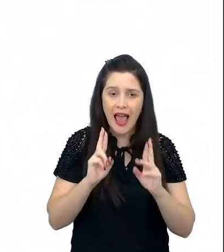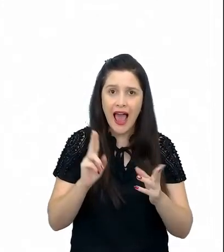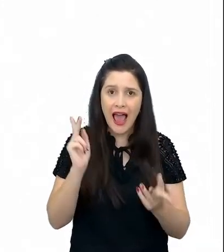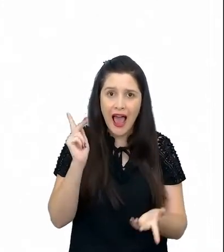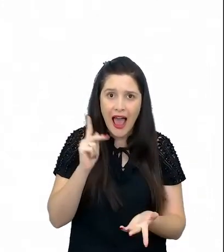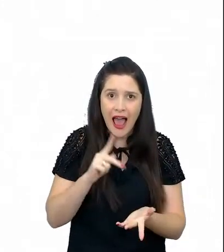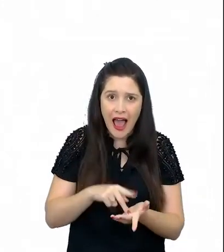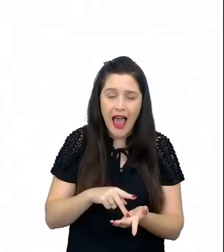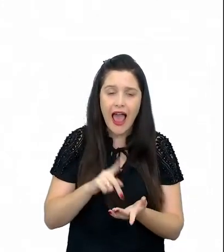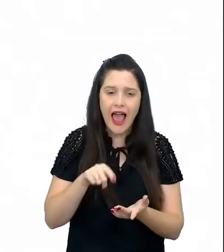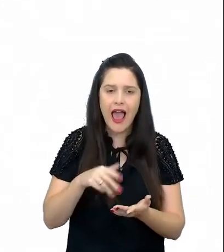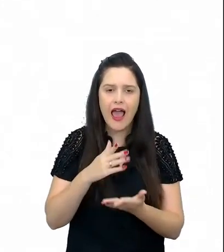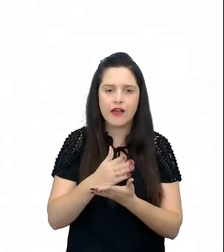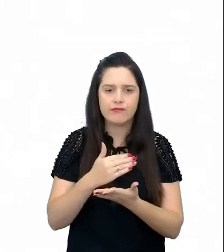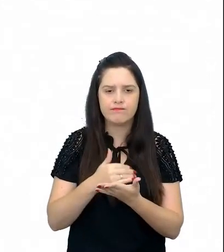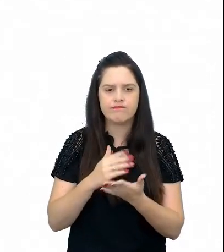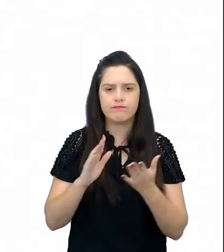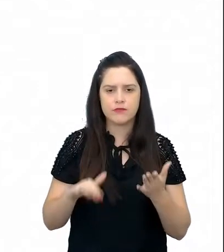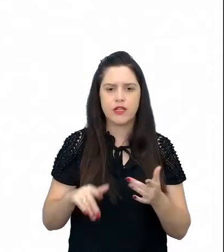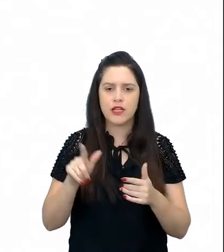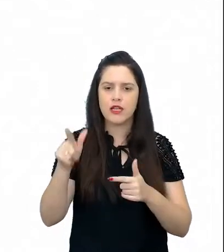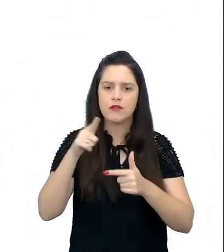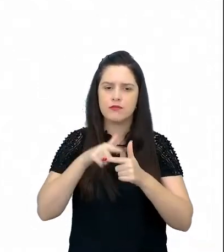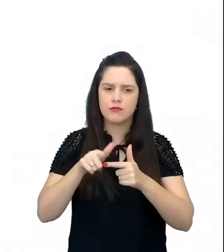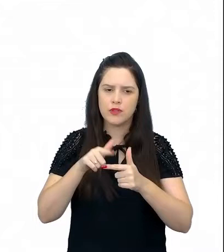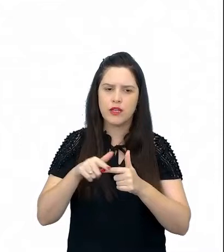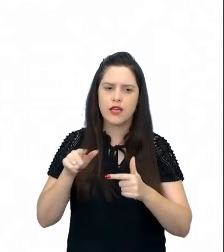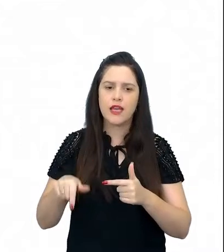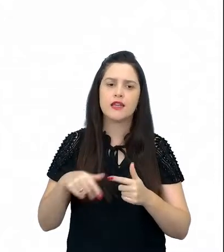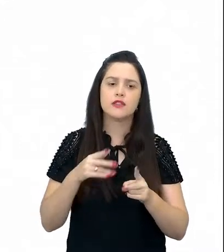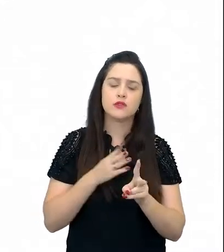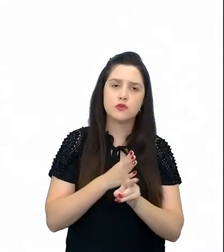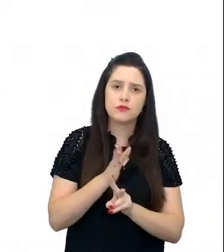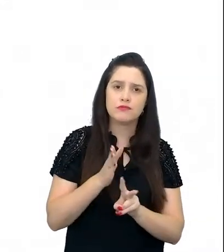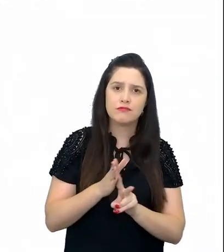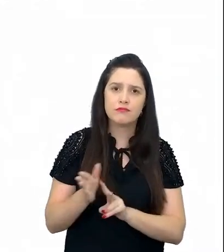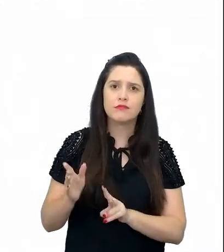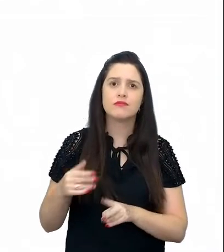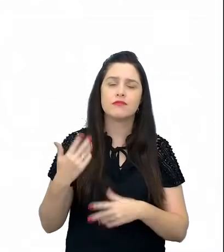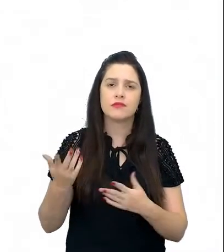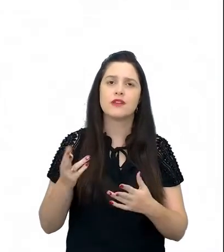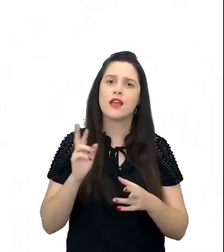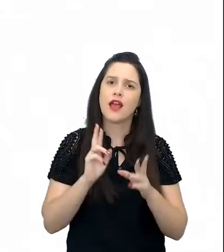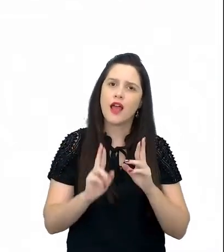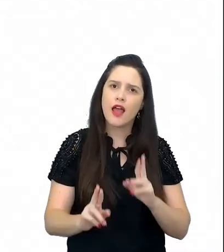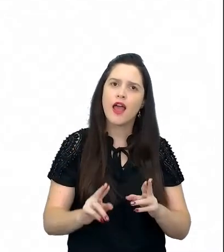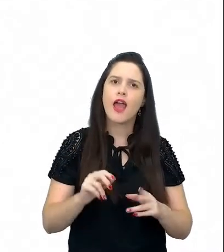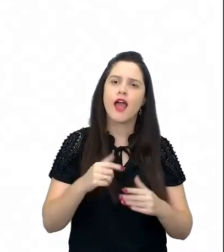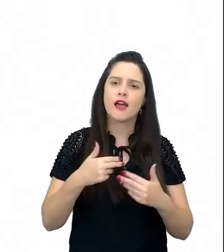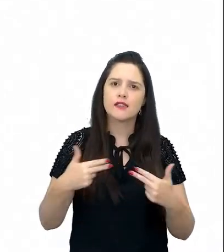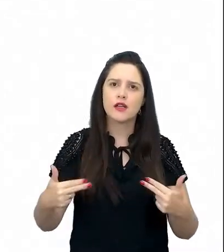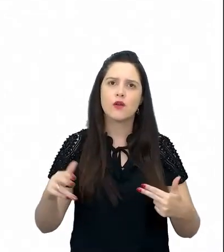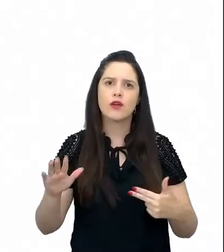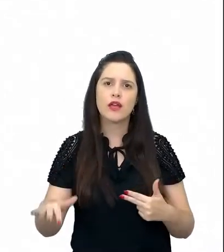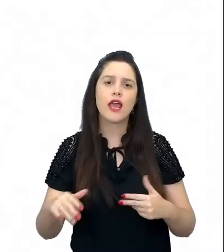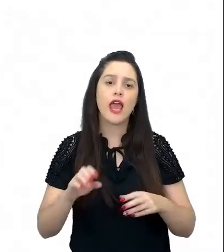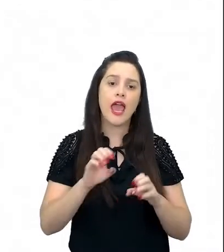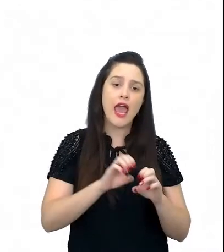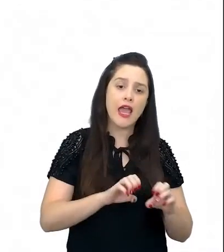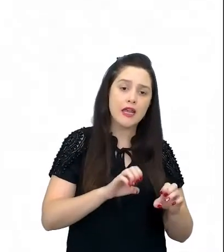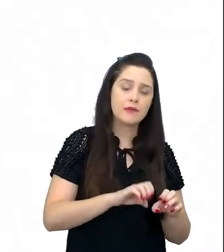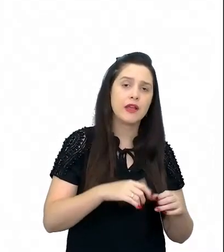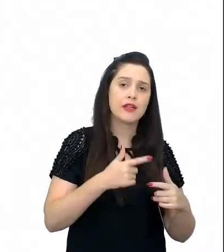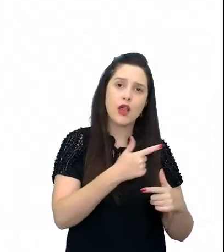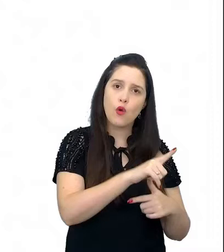de uma divisão? Ou será que para ele o número racional é uma coisa, a razão é outra coisa, a regra de três é